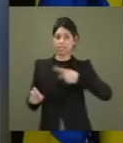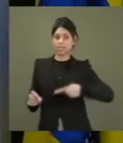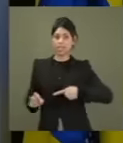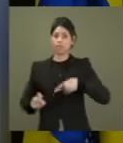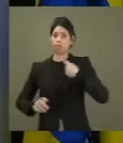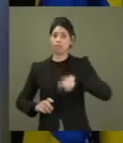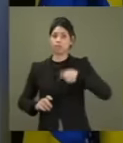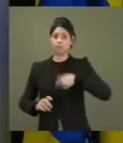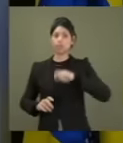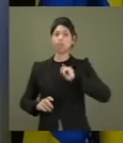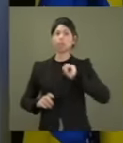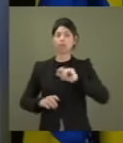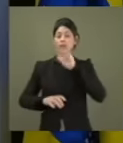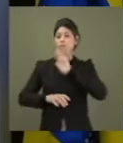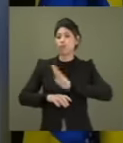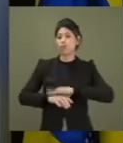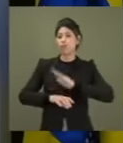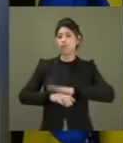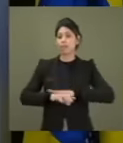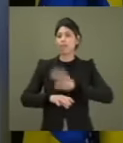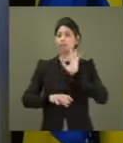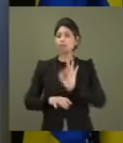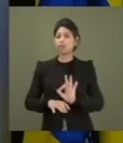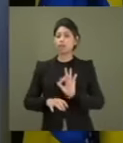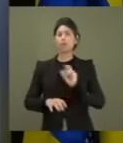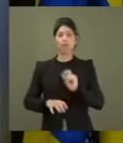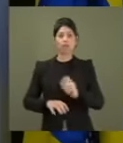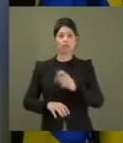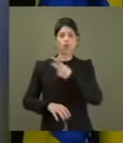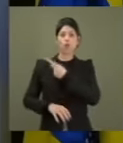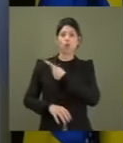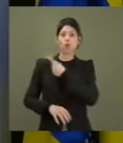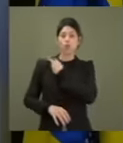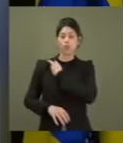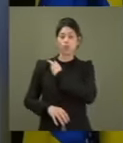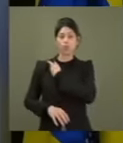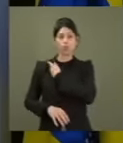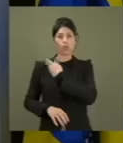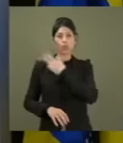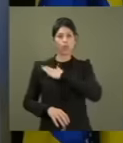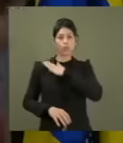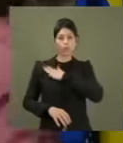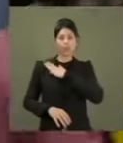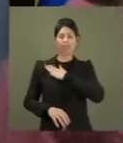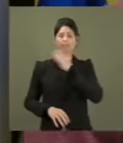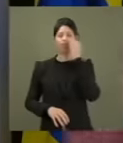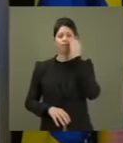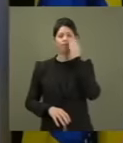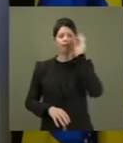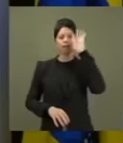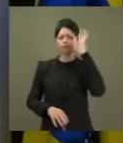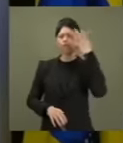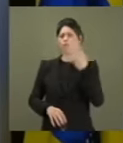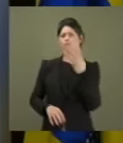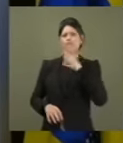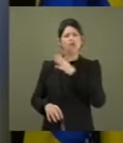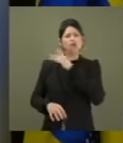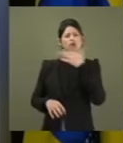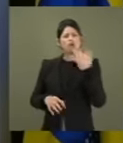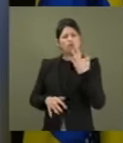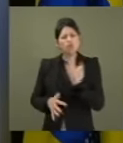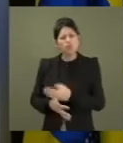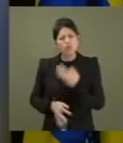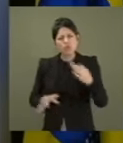Lula corrigir esse grave erro, diminuindo a dor e a morte de milhares de